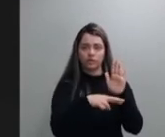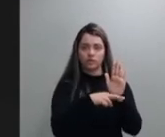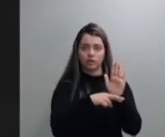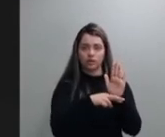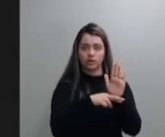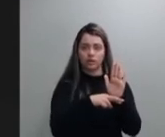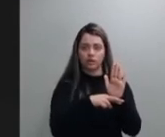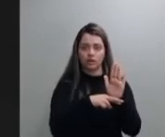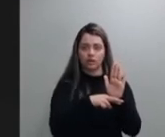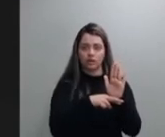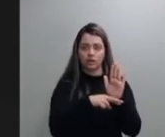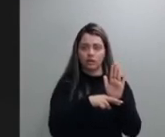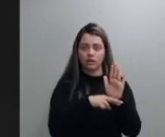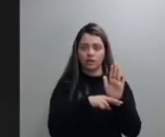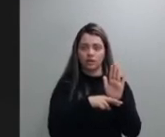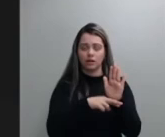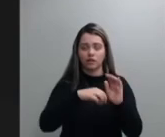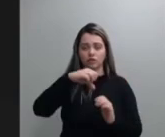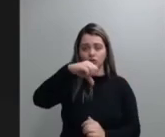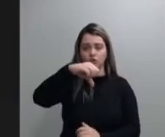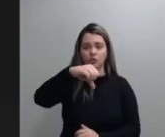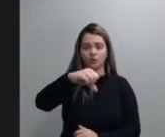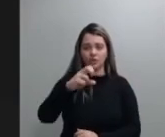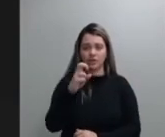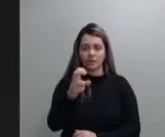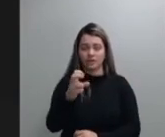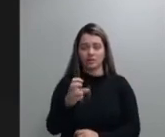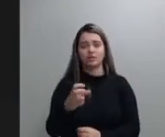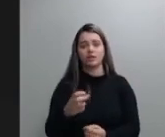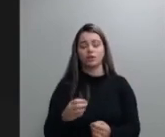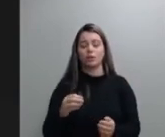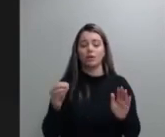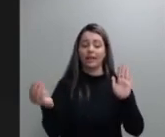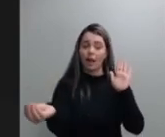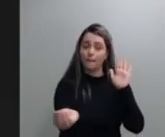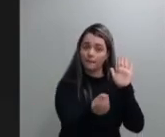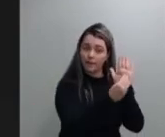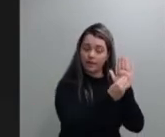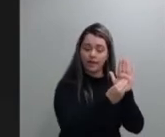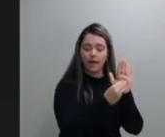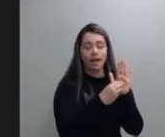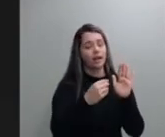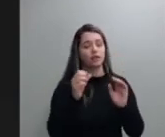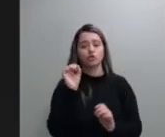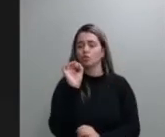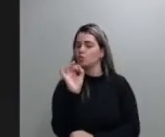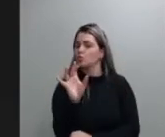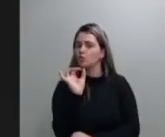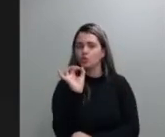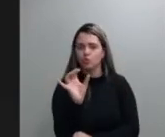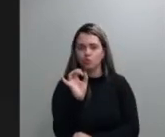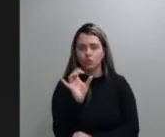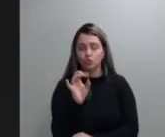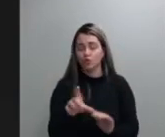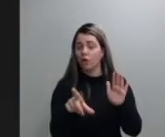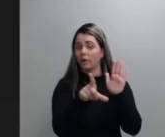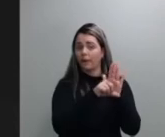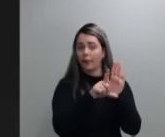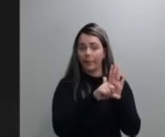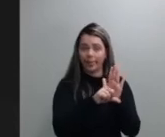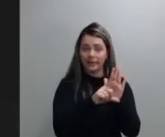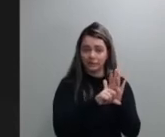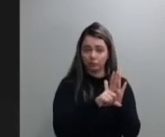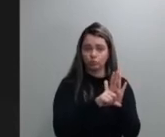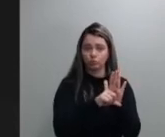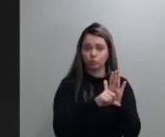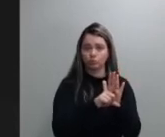previstas no artigo 85 do CPC de 2015 serão aplicadas apenas aos recursos sujeitos à nova legislação tanto nas hipóteses em que